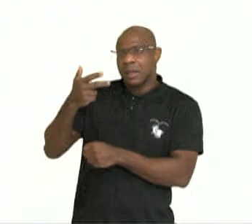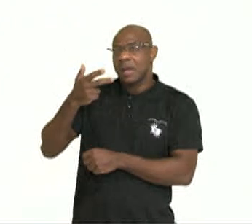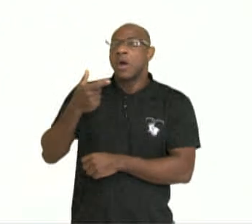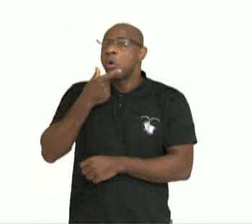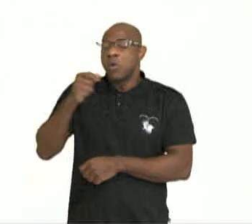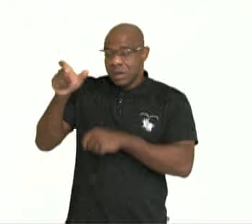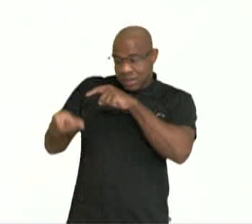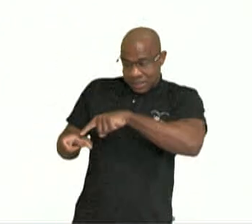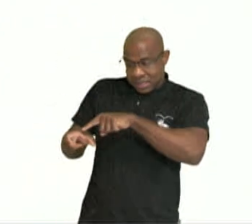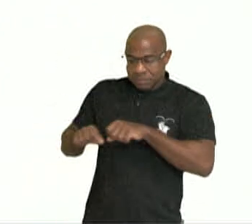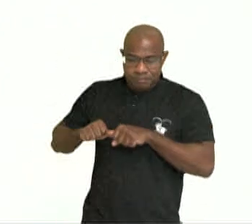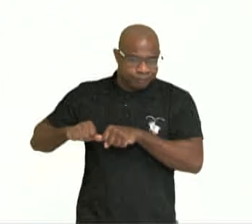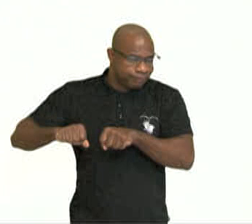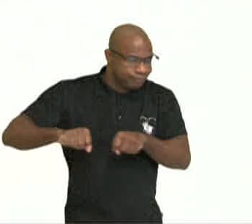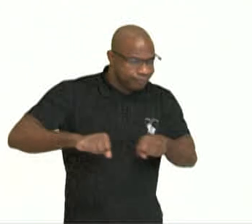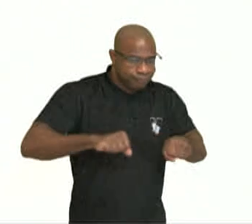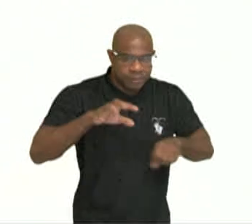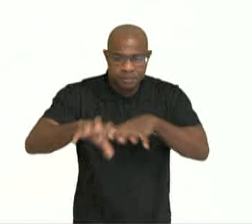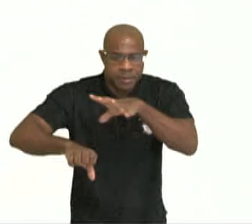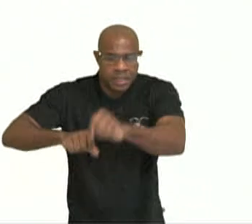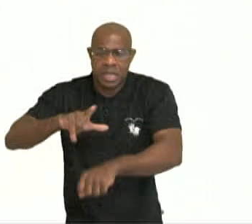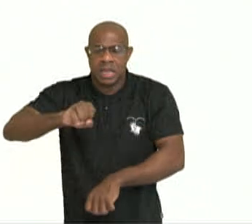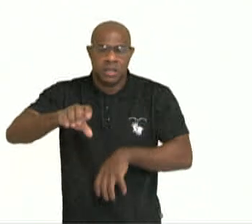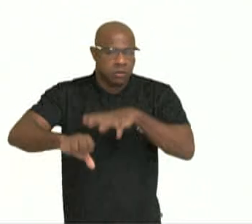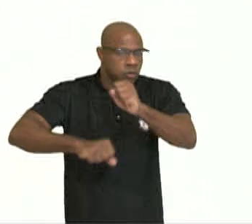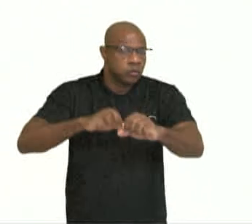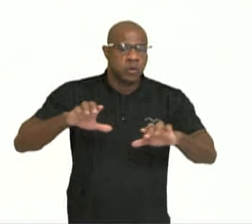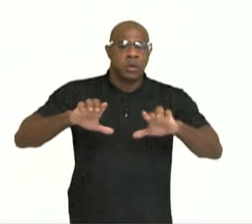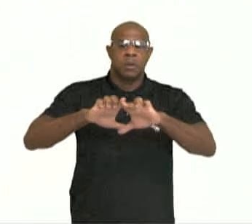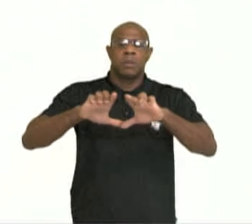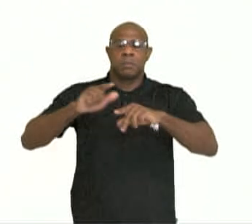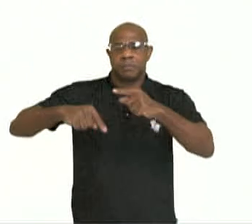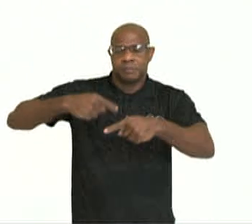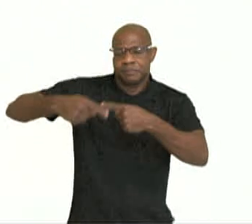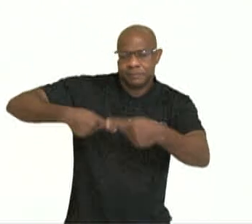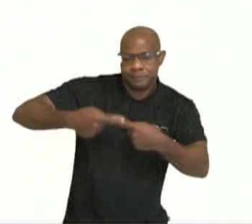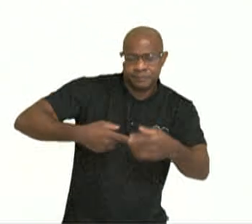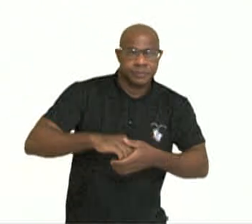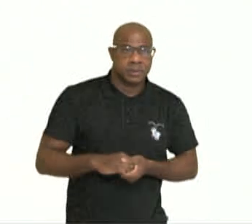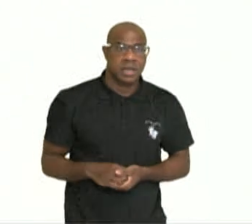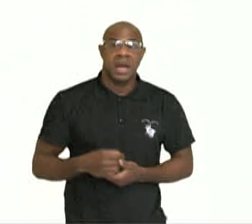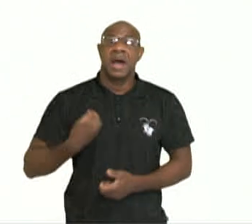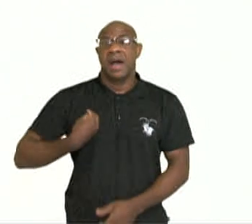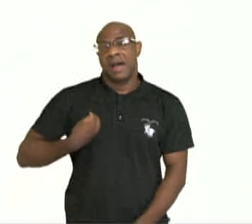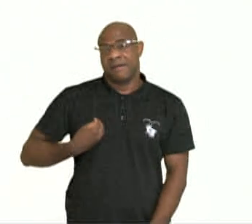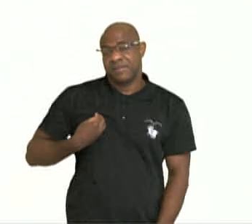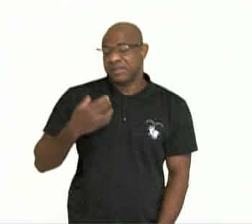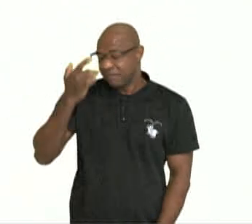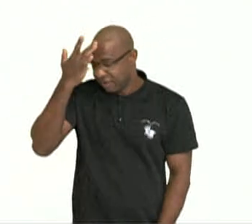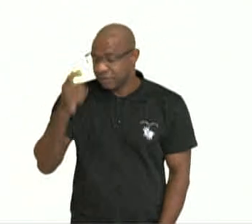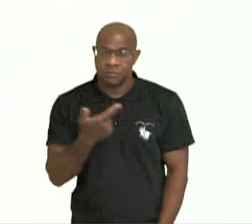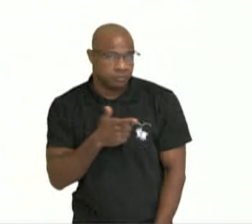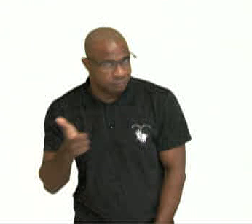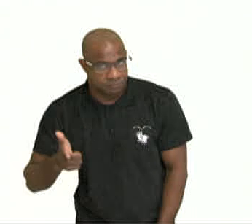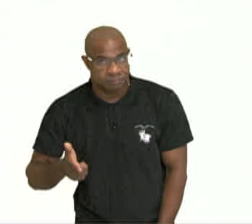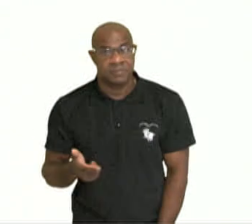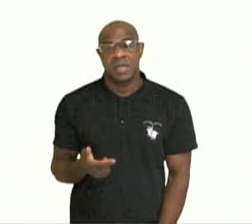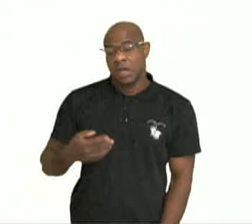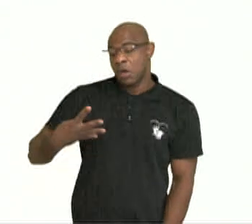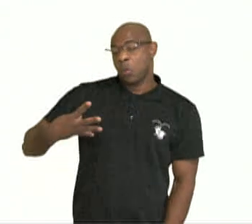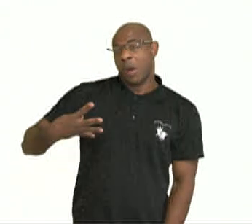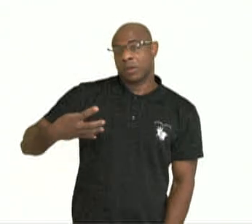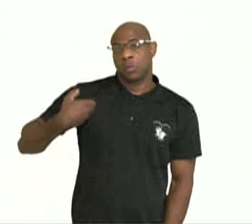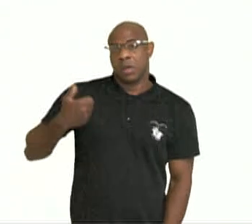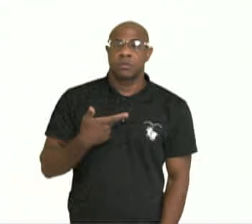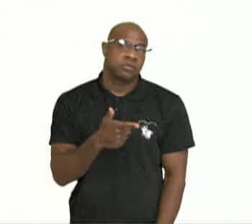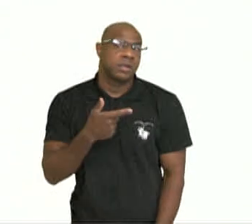material reciclável. A vida nunca foi fácil para ele. Ficou órfão aos 4 anos, teve pouco